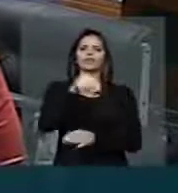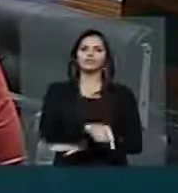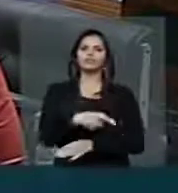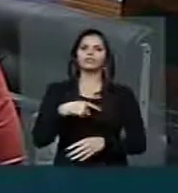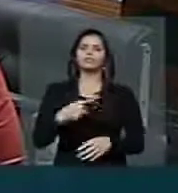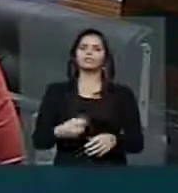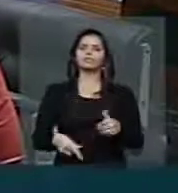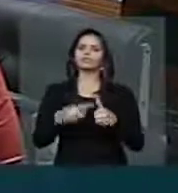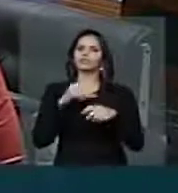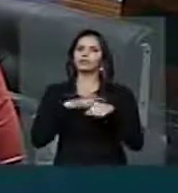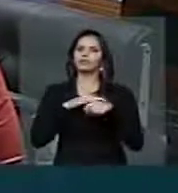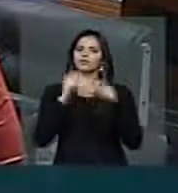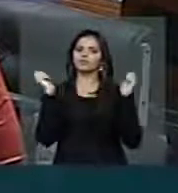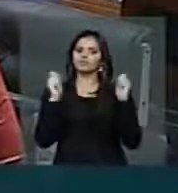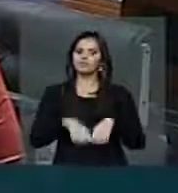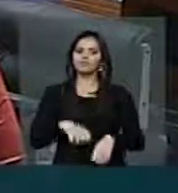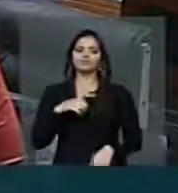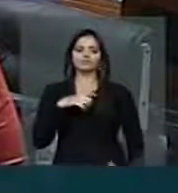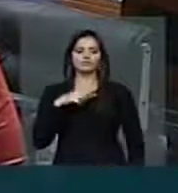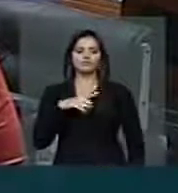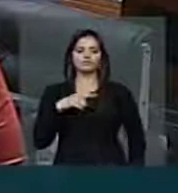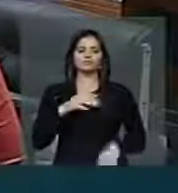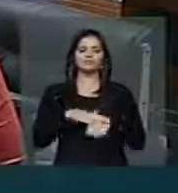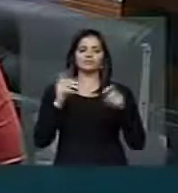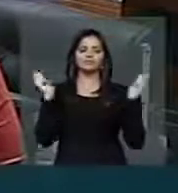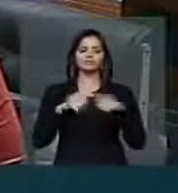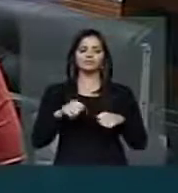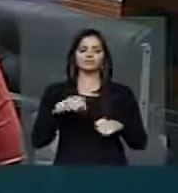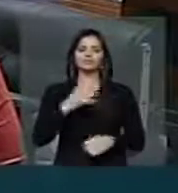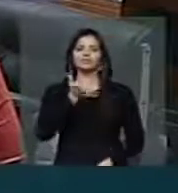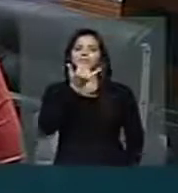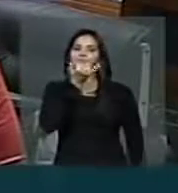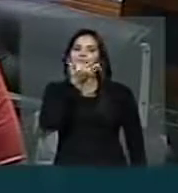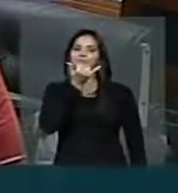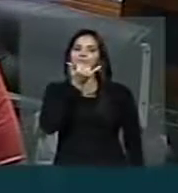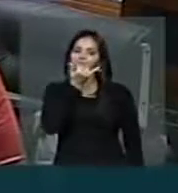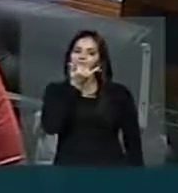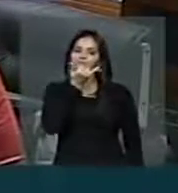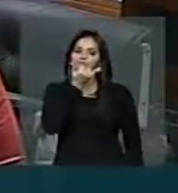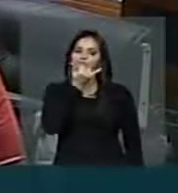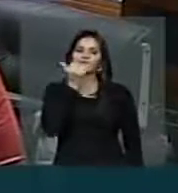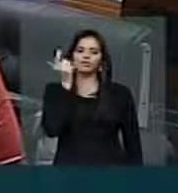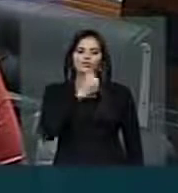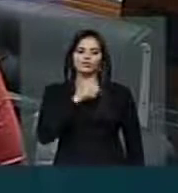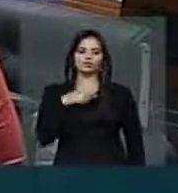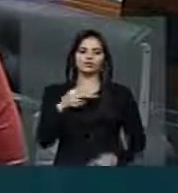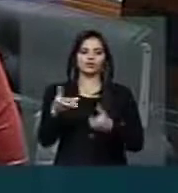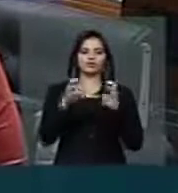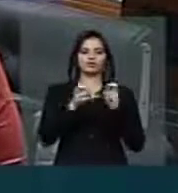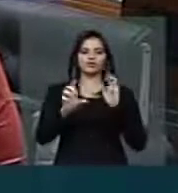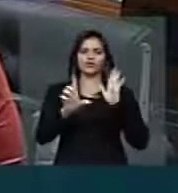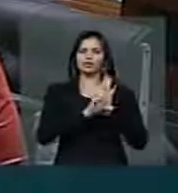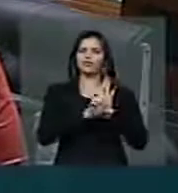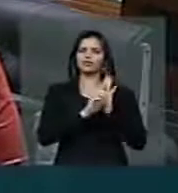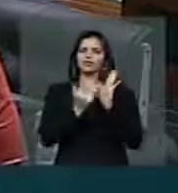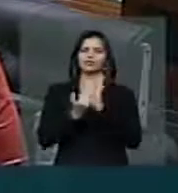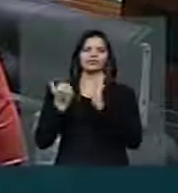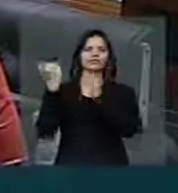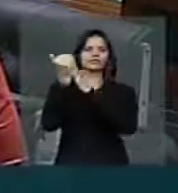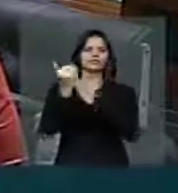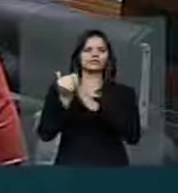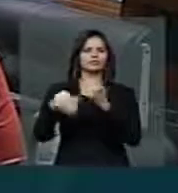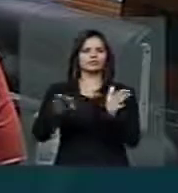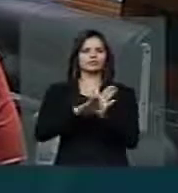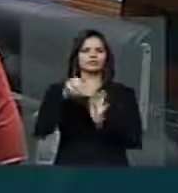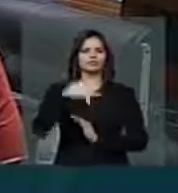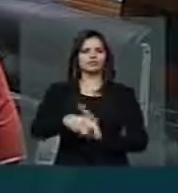uma capacidade muito grande, a capacidade de perdoar. E você consegue enxergar além. E ainda chega nessa